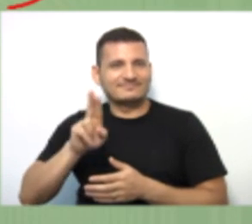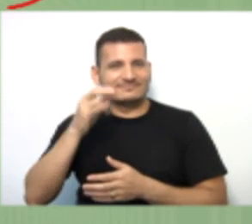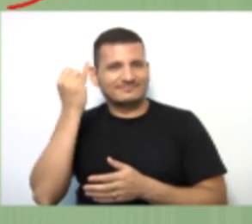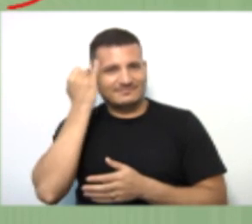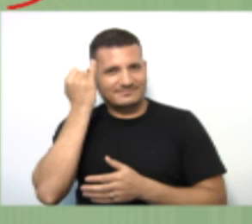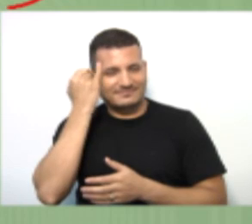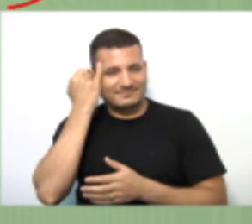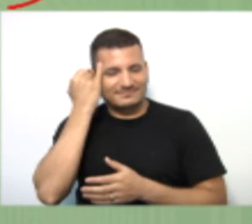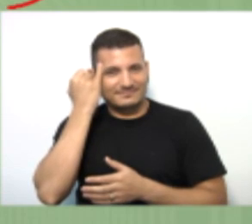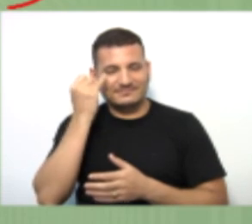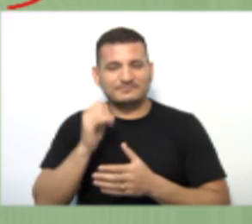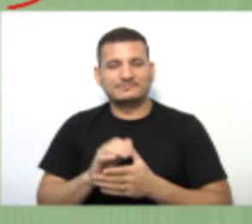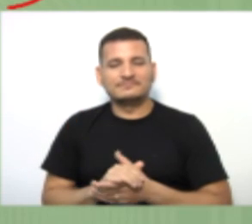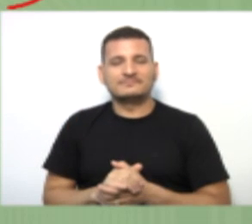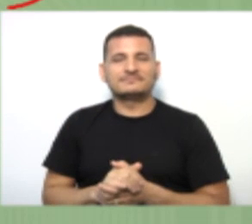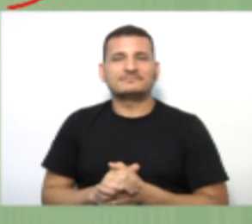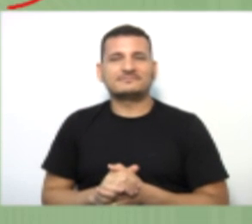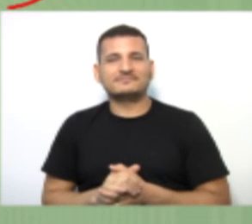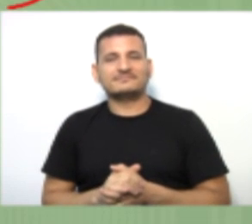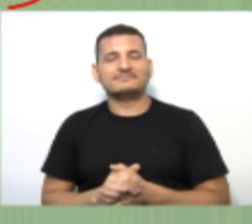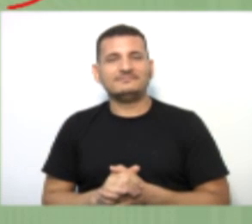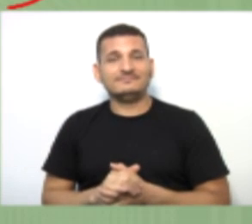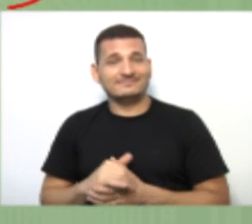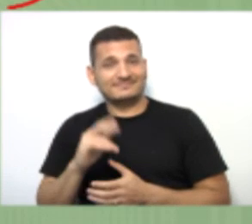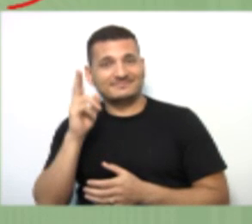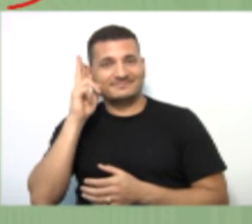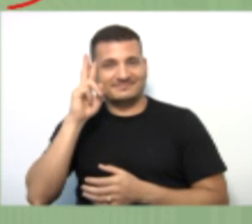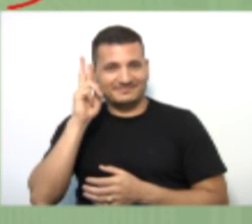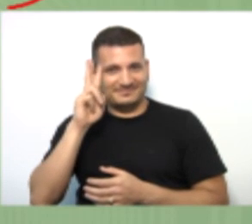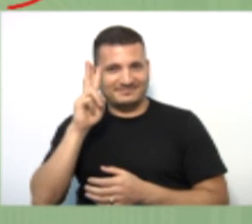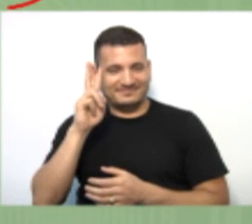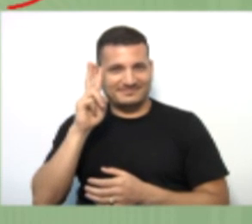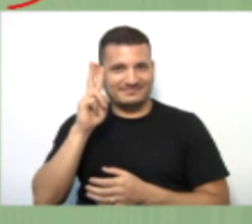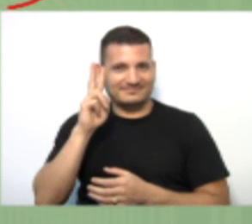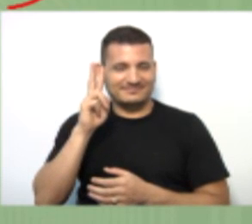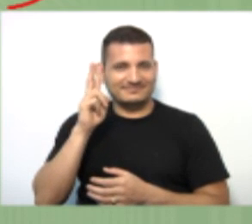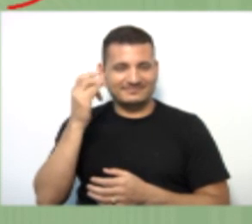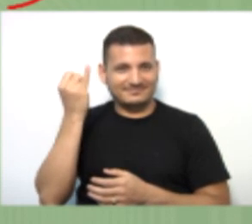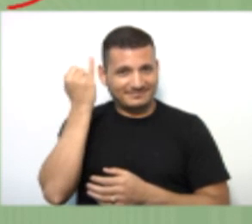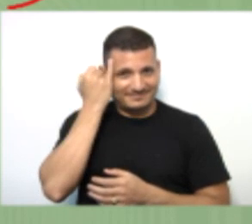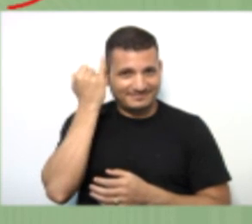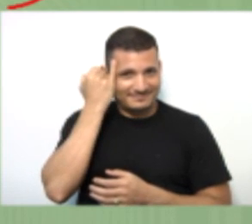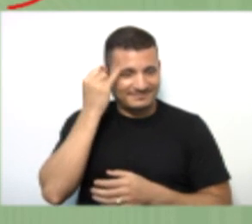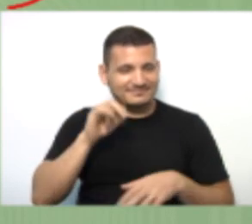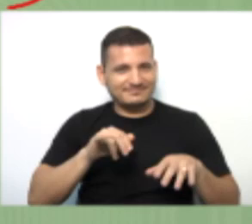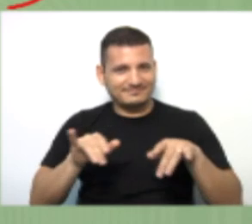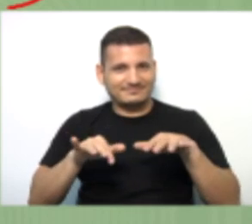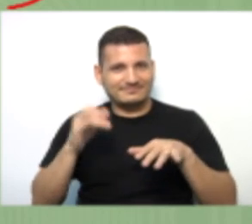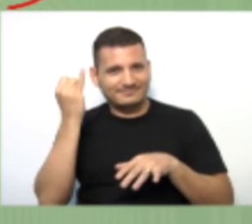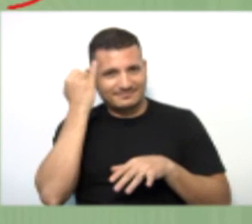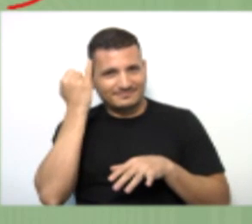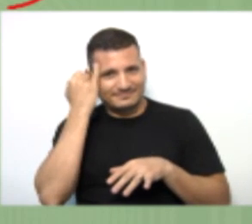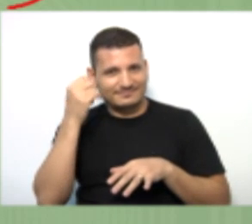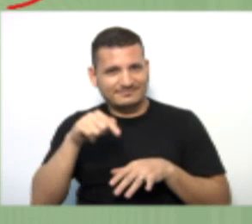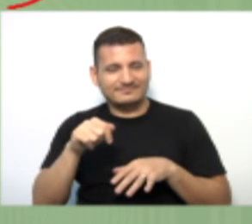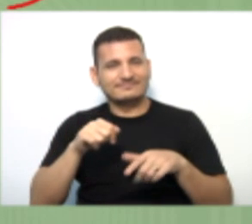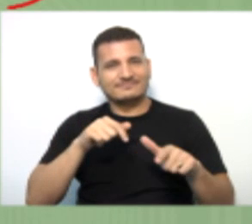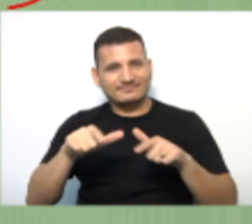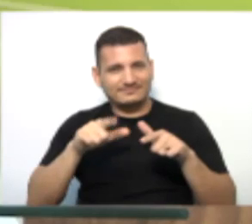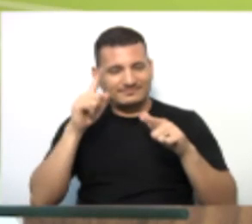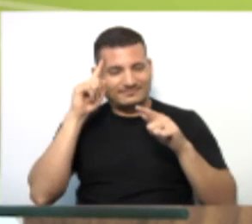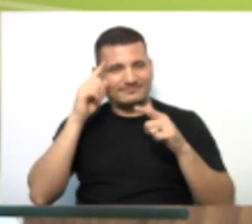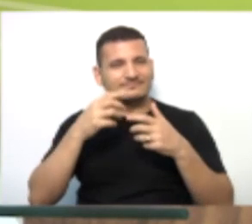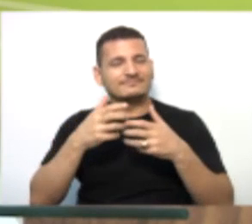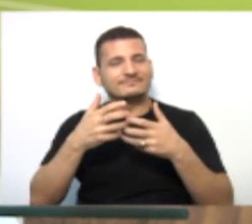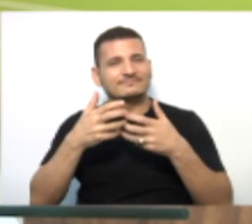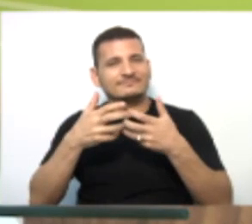Ninguém quer escrever mais. Lembrando que o preguiçoso, mesmo o programador sendo preguiçoso, ele vai trabalhar o músculo. E